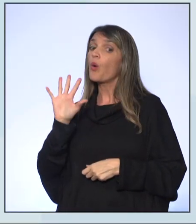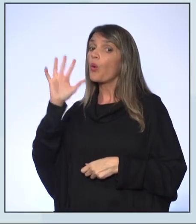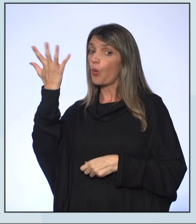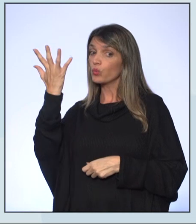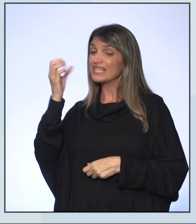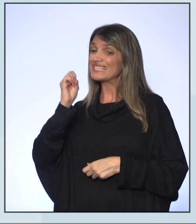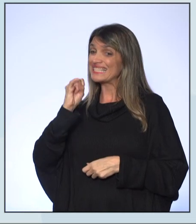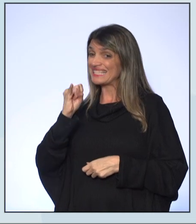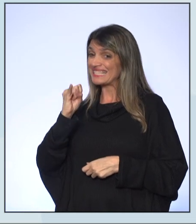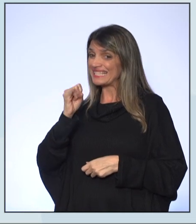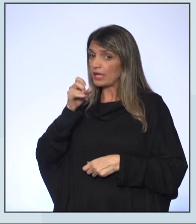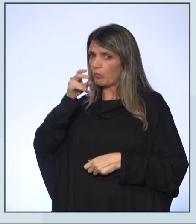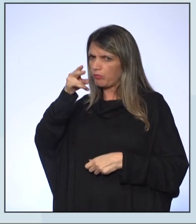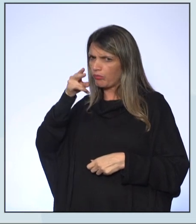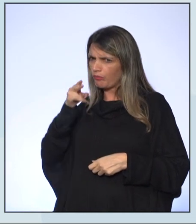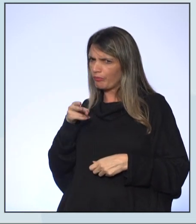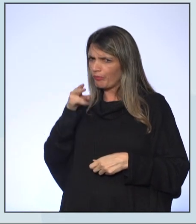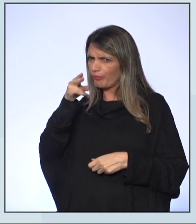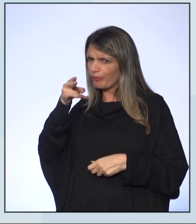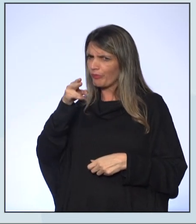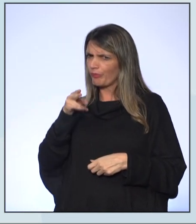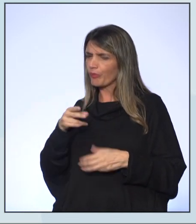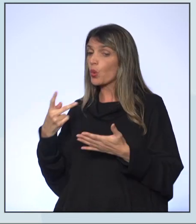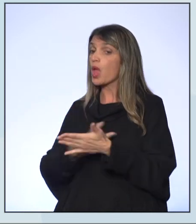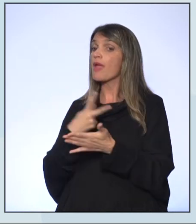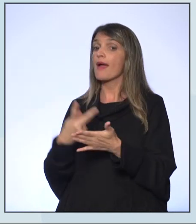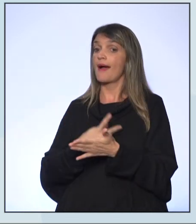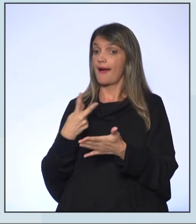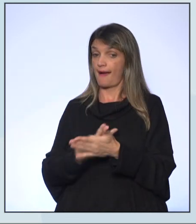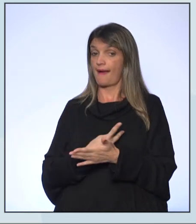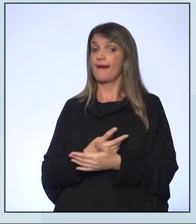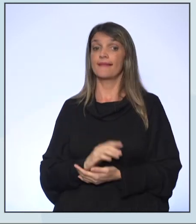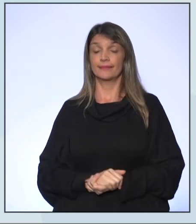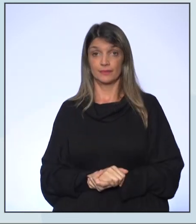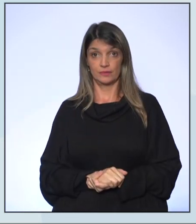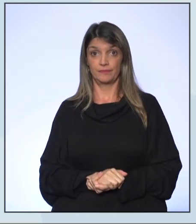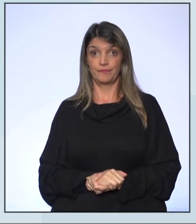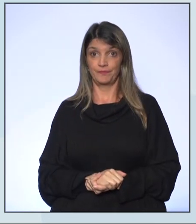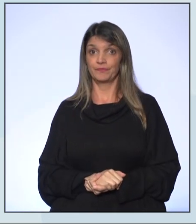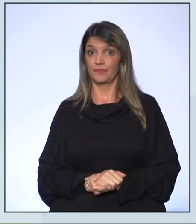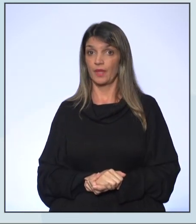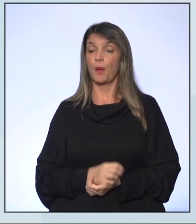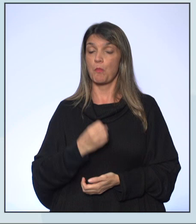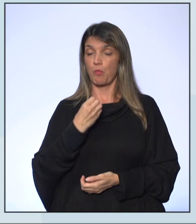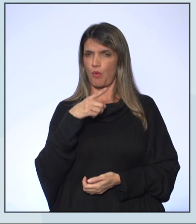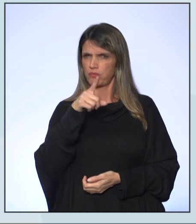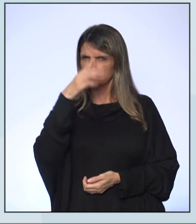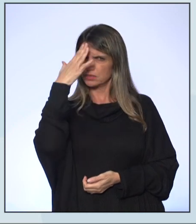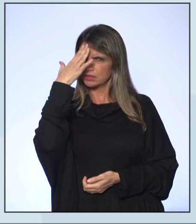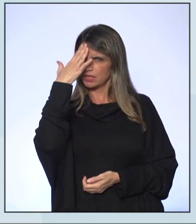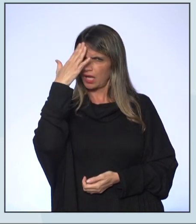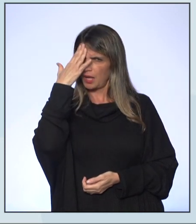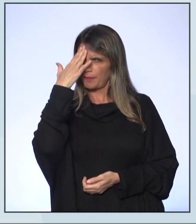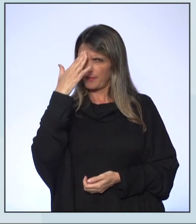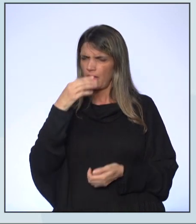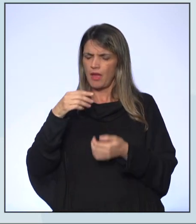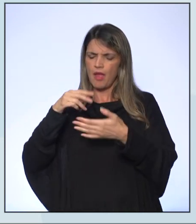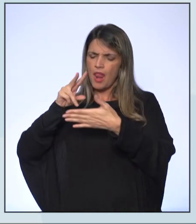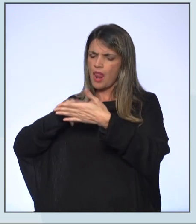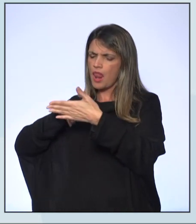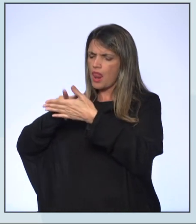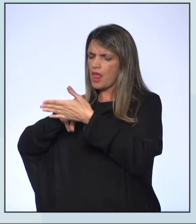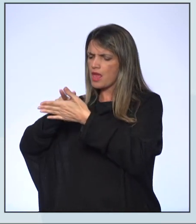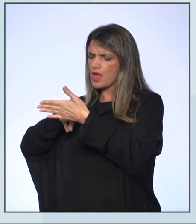se você ficar nessa dúvida, se é 110 ou 220. É bom você saber qual é a especificação do seu